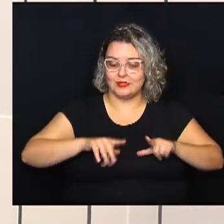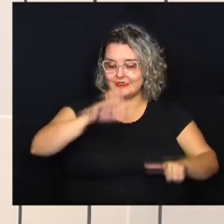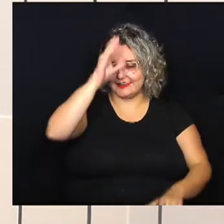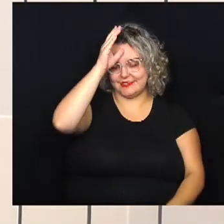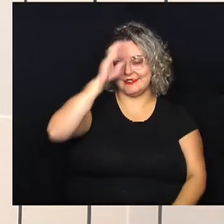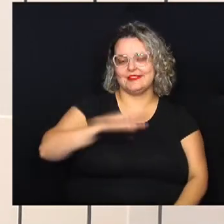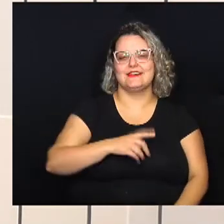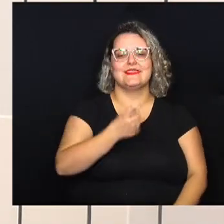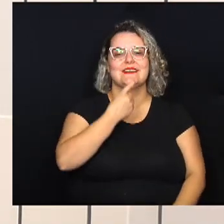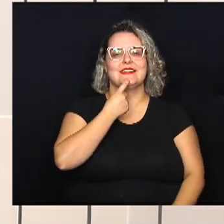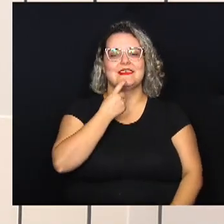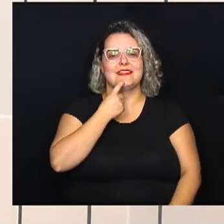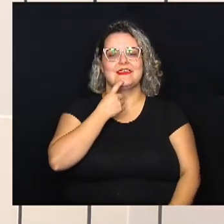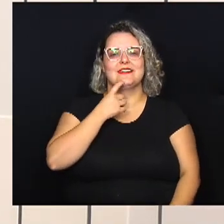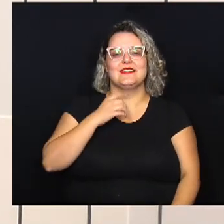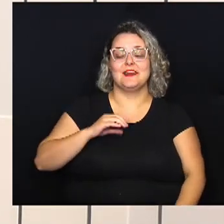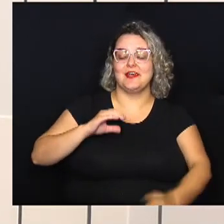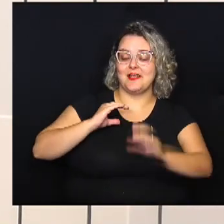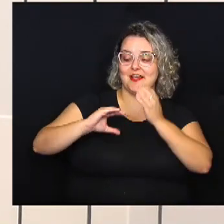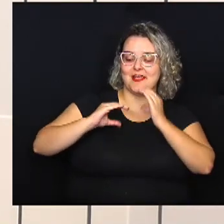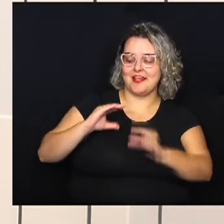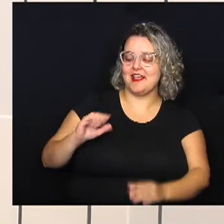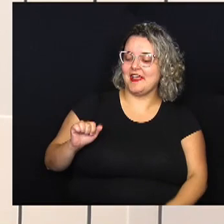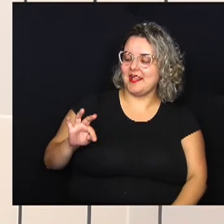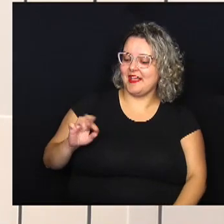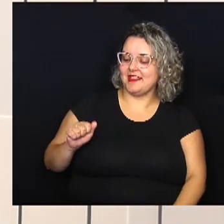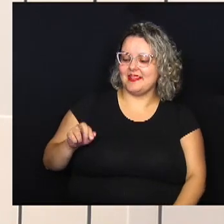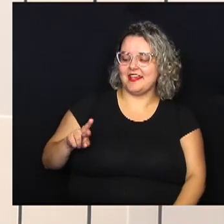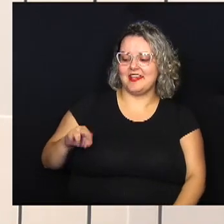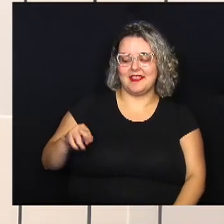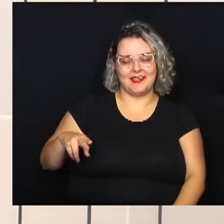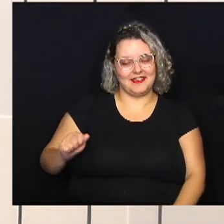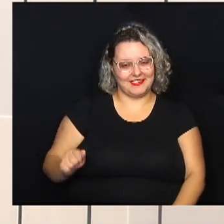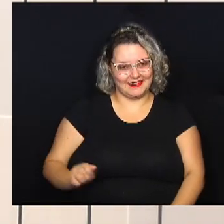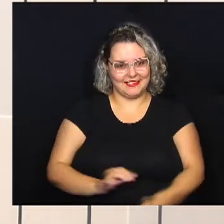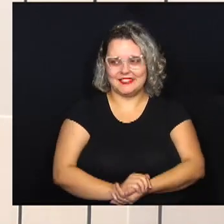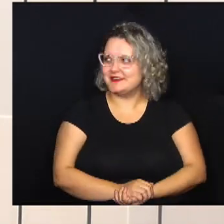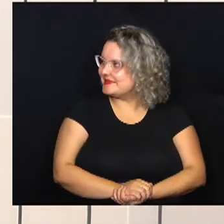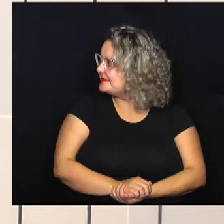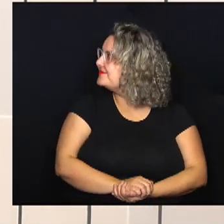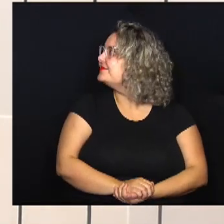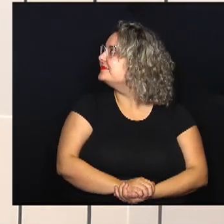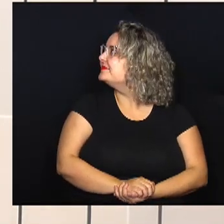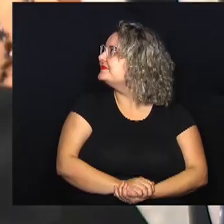cidadã campineira à cantora Catarina de Barros das Neves.